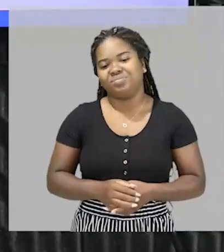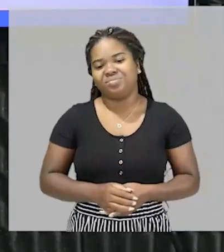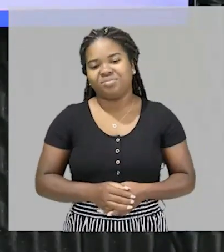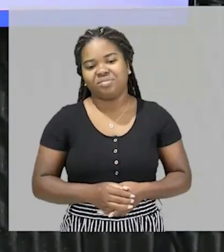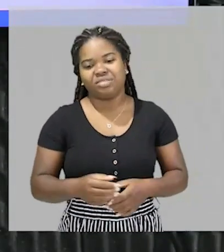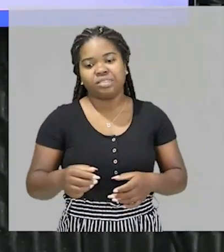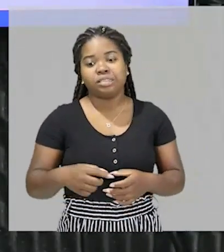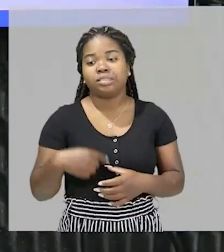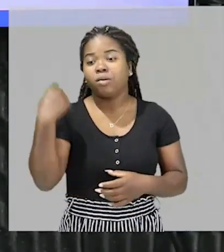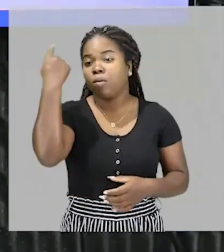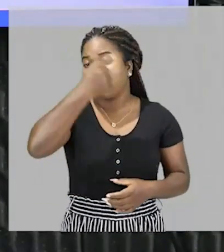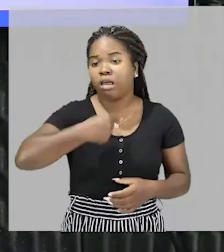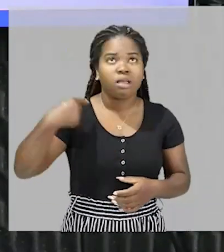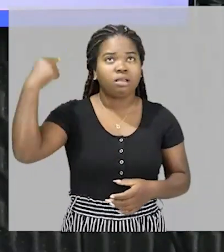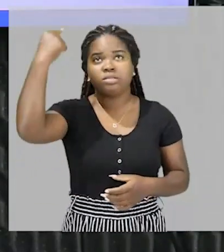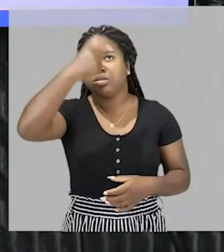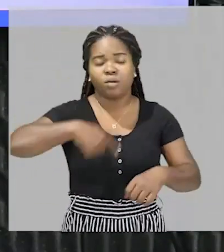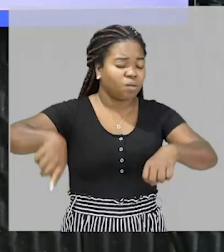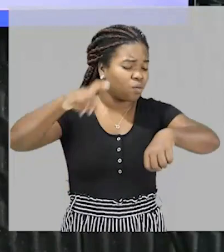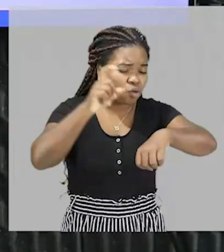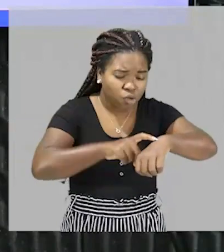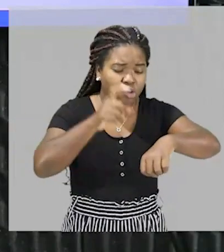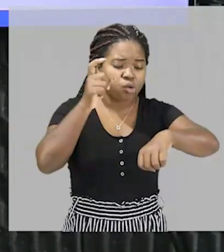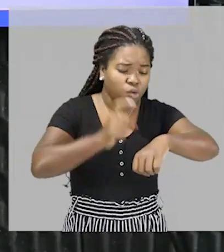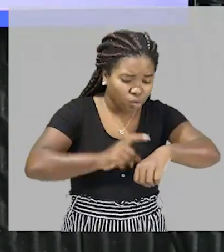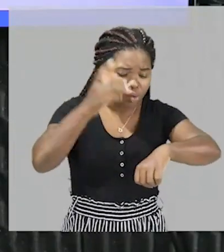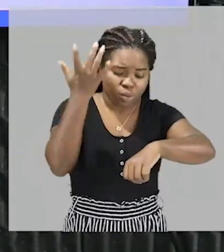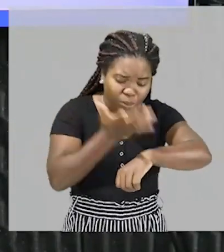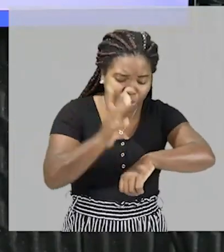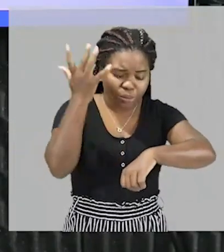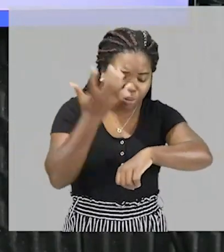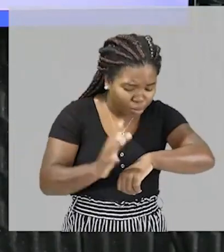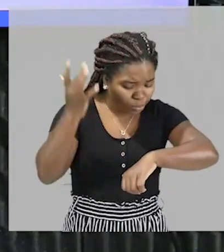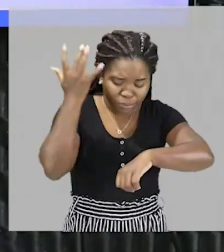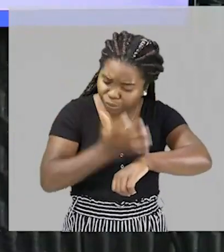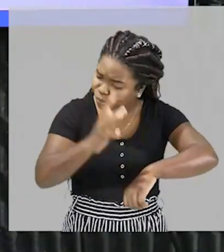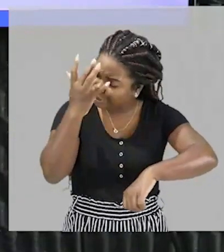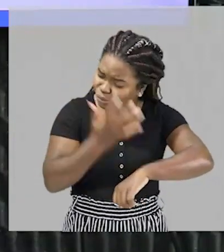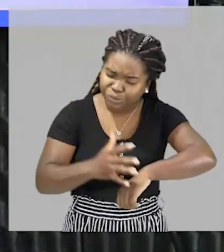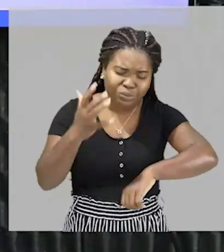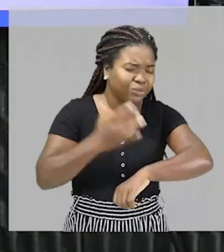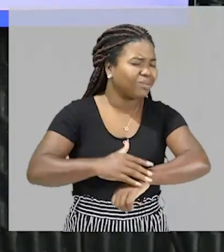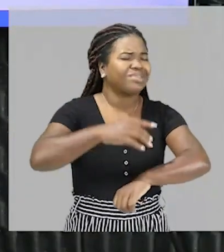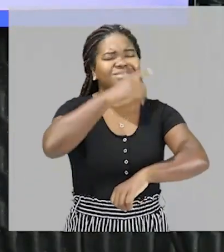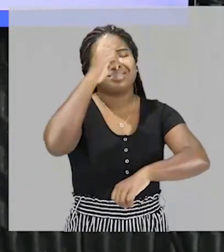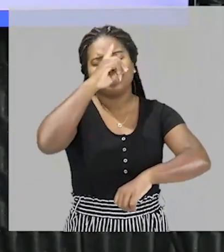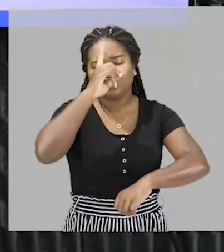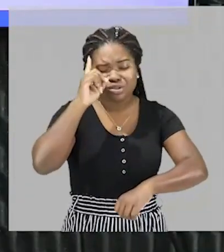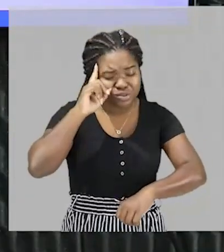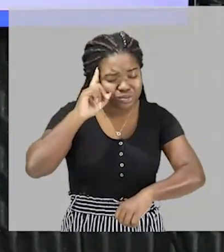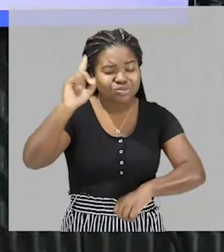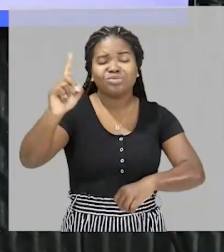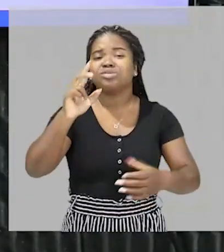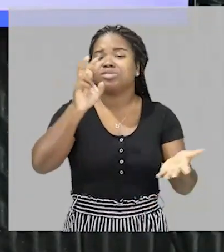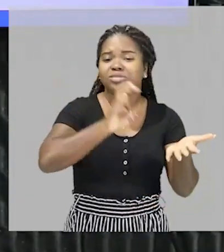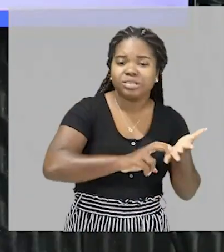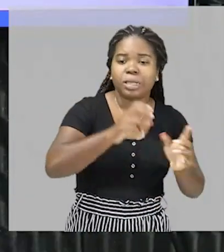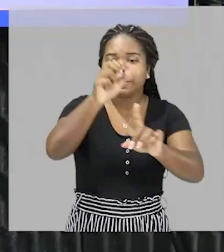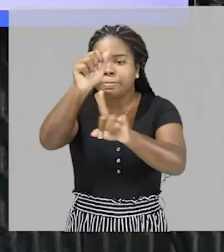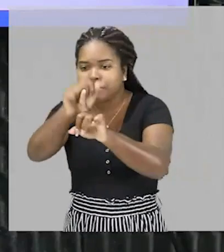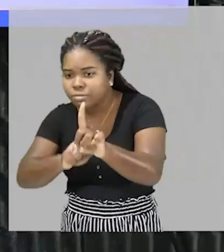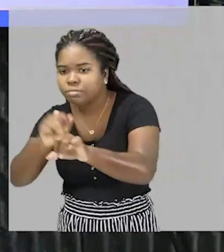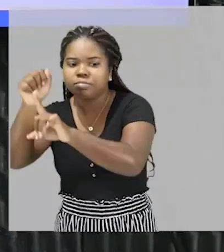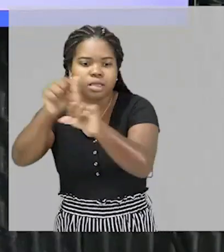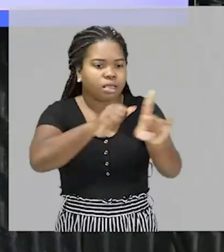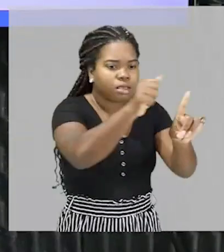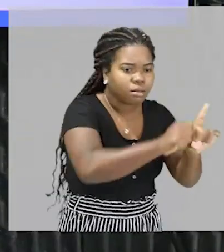São horas de ensaio e treino durante o dia, dias de ensaio durante a semana, semanas de ensaio durante o mês, meses de ensaio durante o